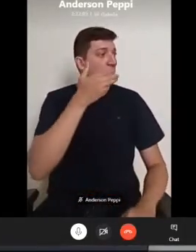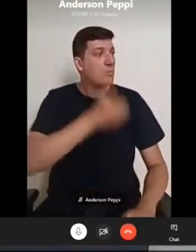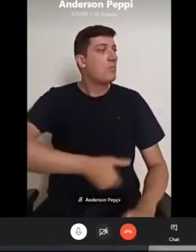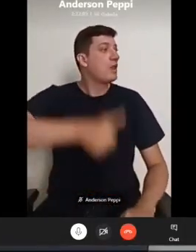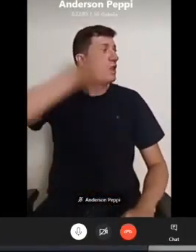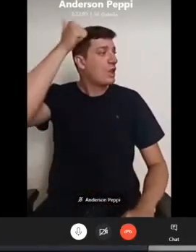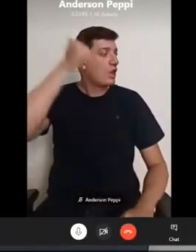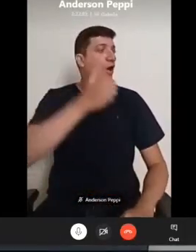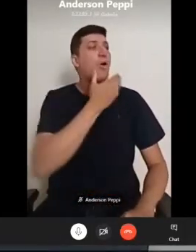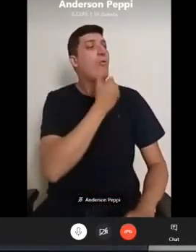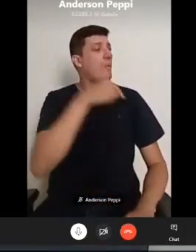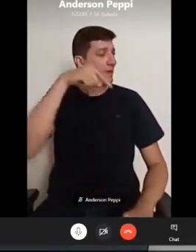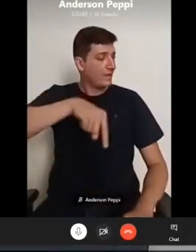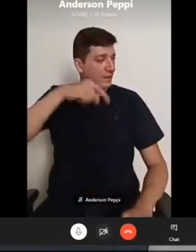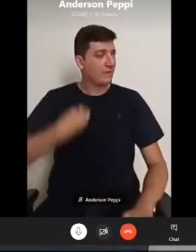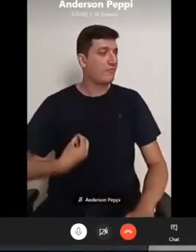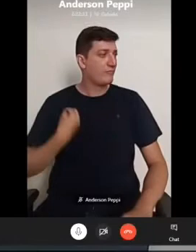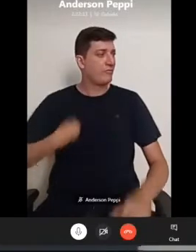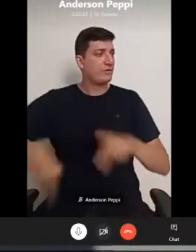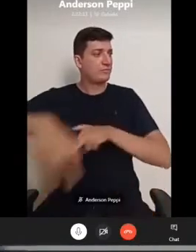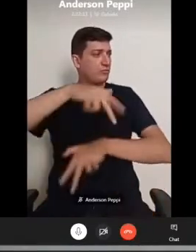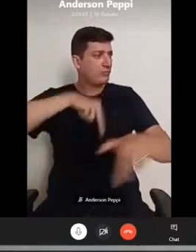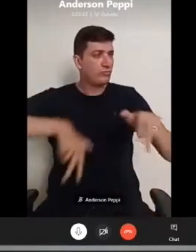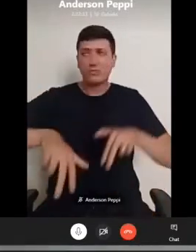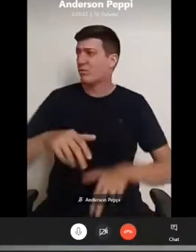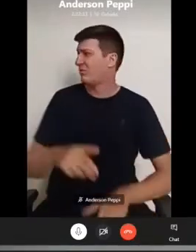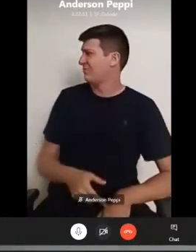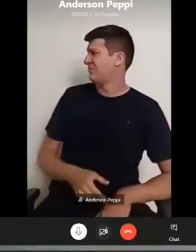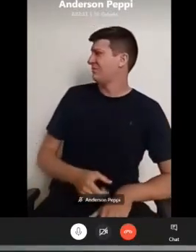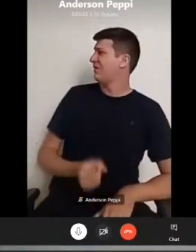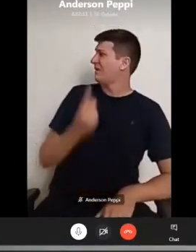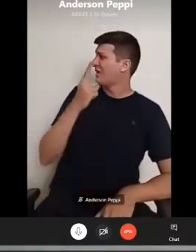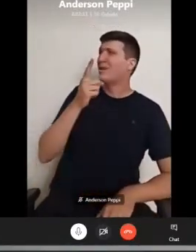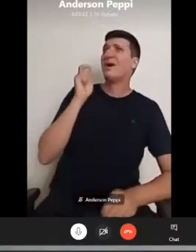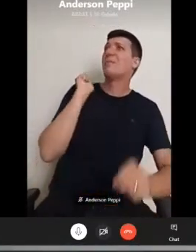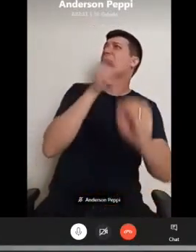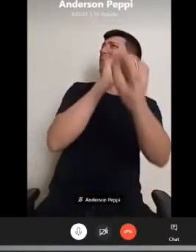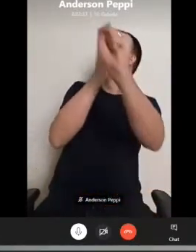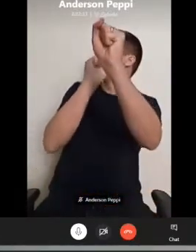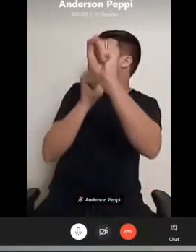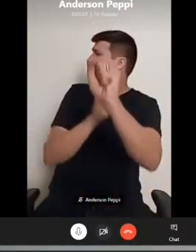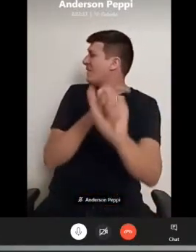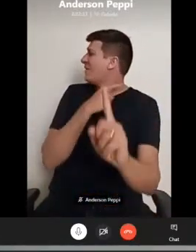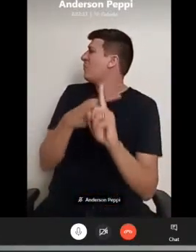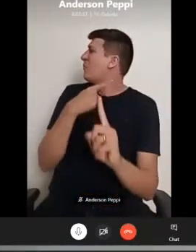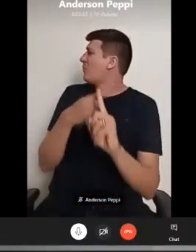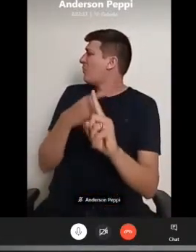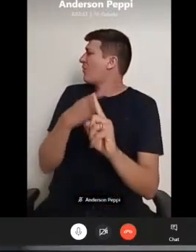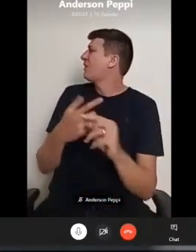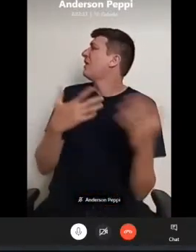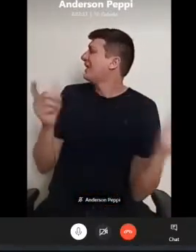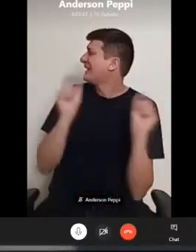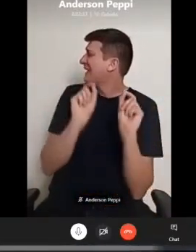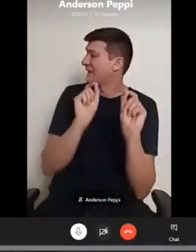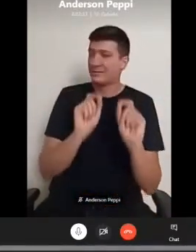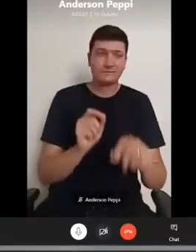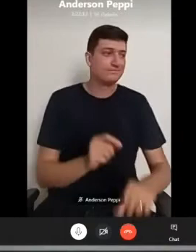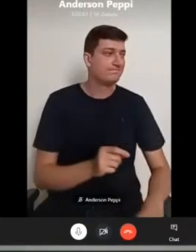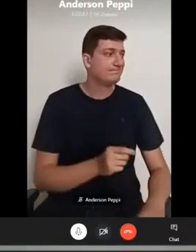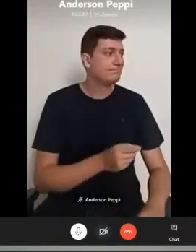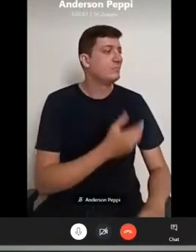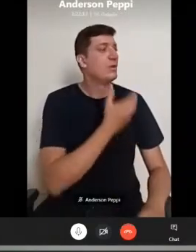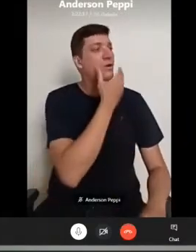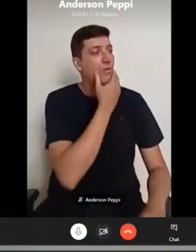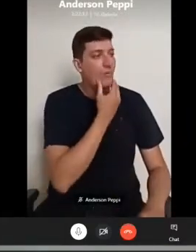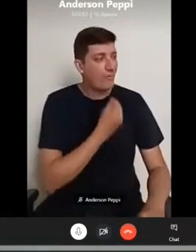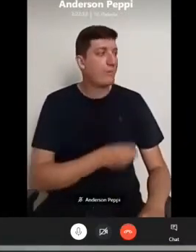Mas por que ele está pregado? Né? O que aconteceu com ele? Quem pregou ele na cruz? O pai respondeu: foram os homens maus, meu filho. O filho ficou